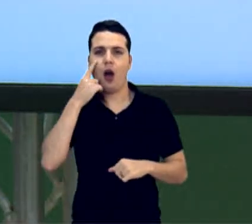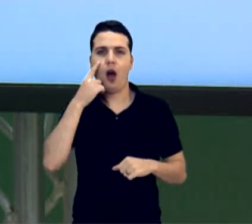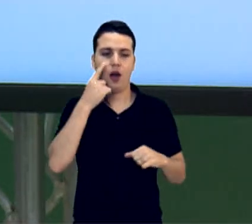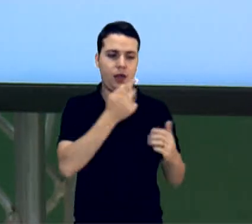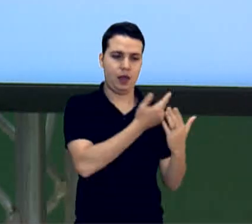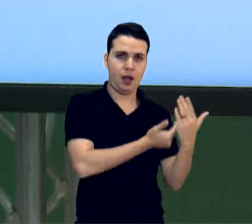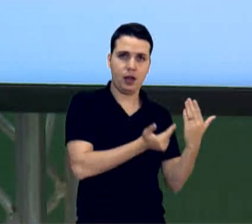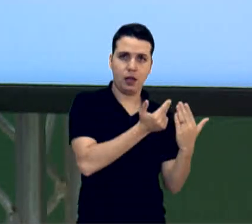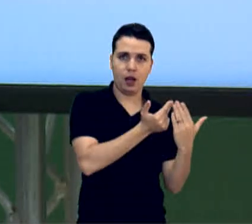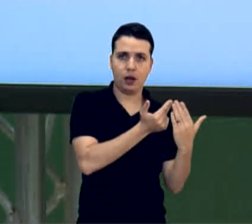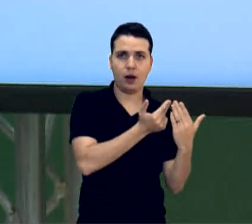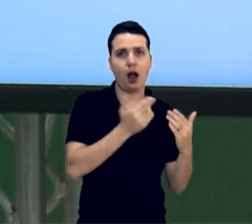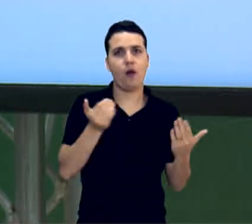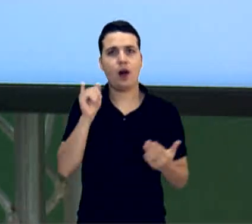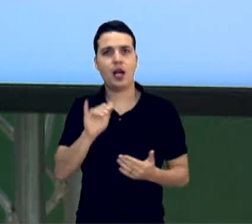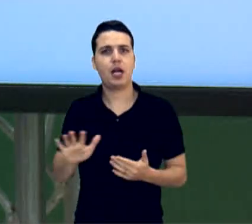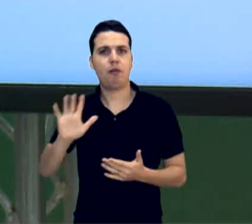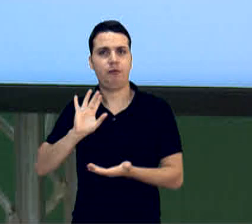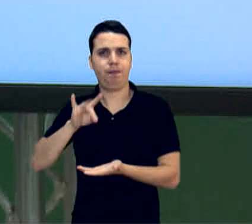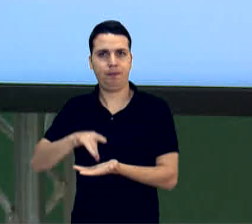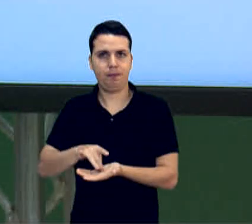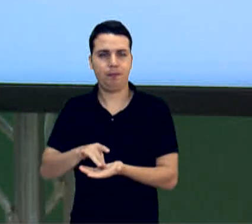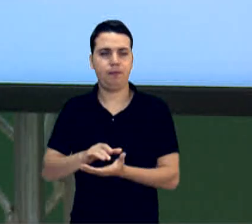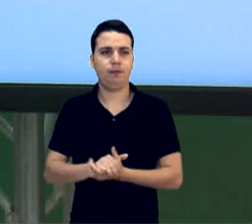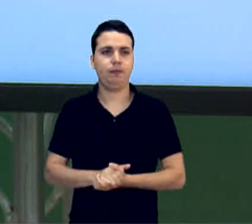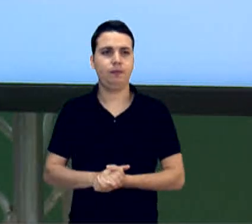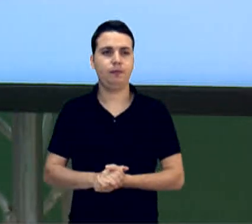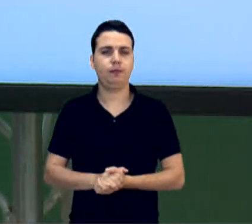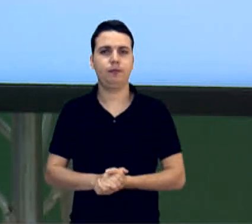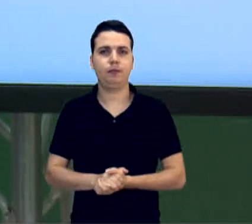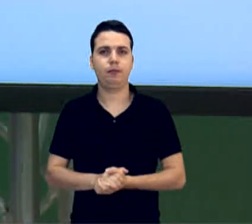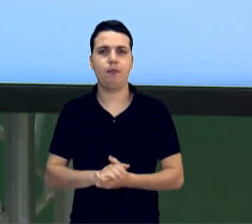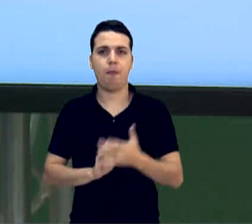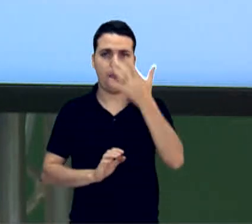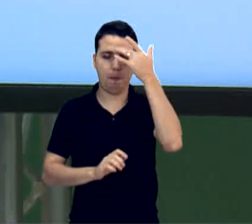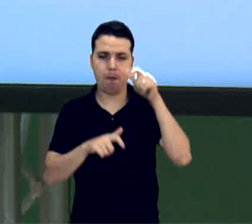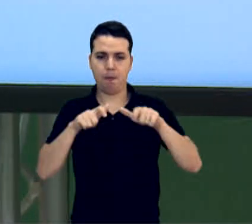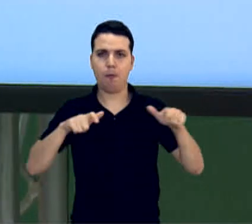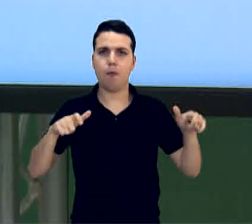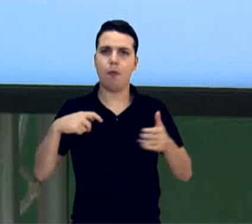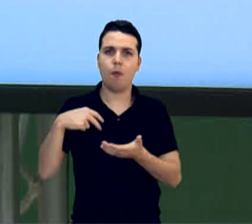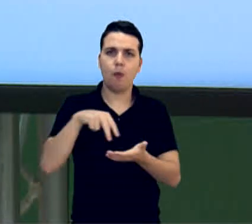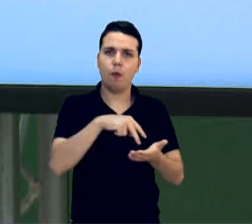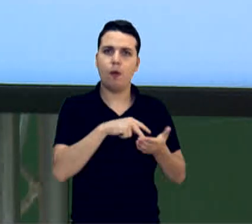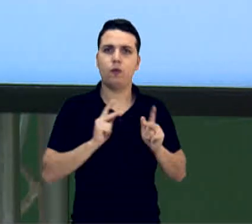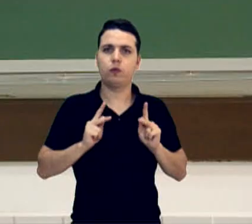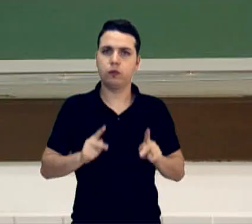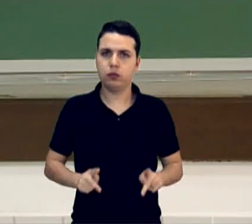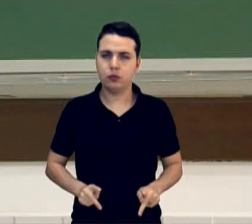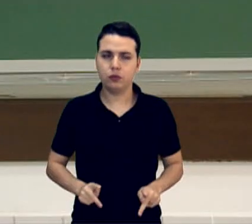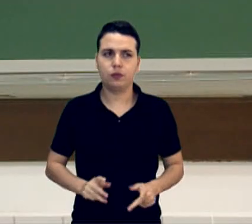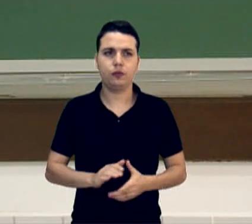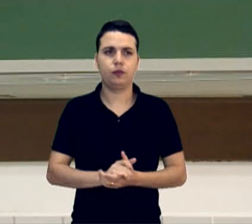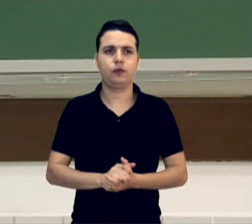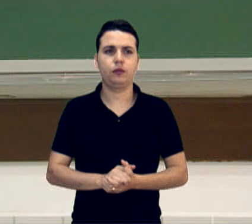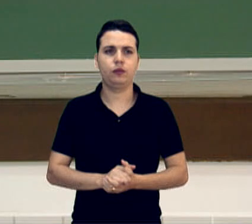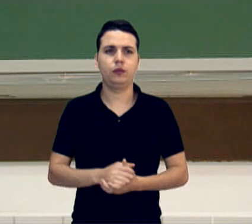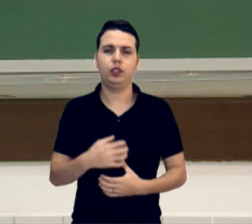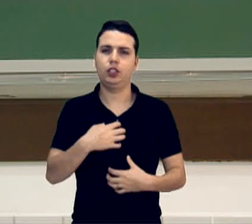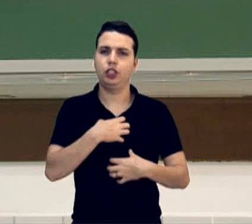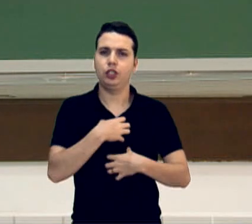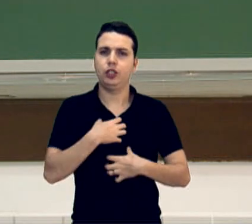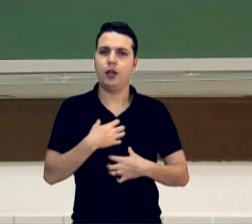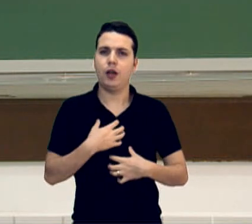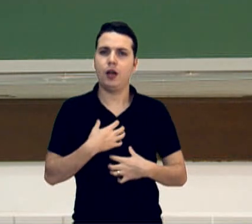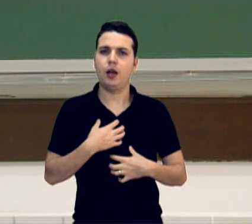figura legítima, né? As pessoas dançando, veja a postura dos dois, né? Muito elegantes,